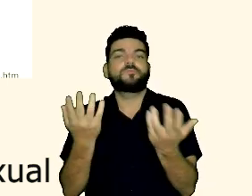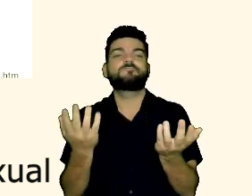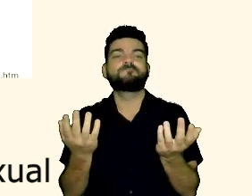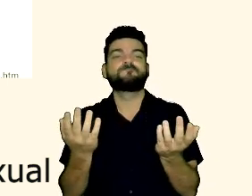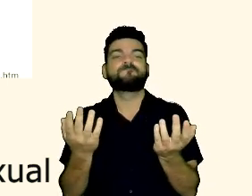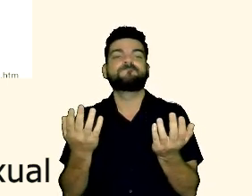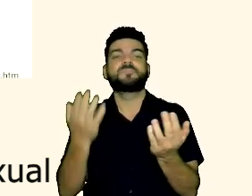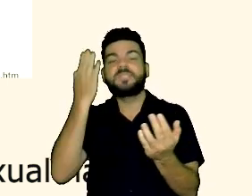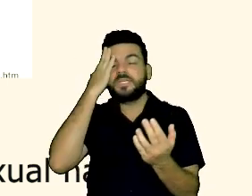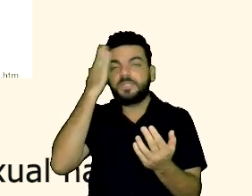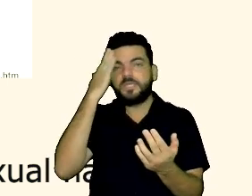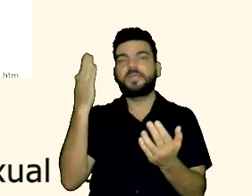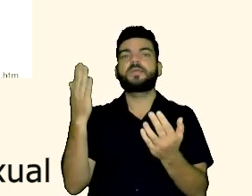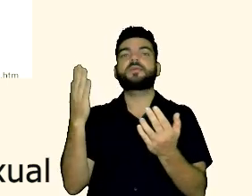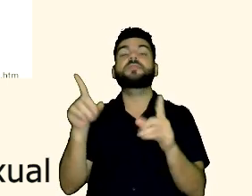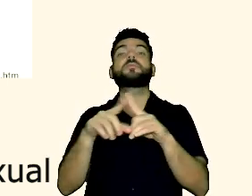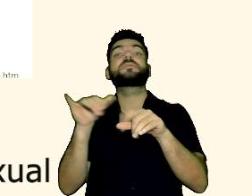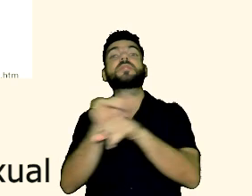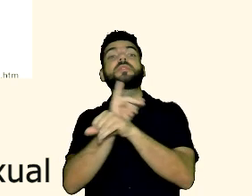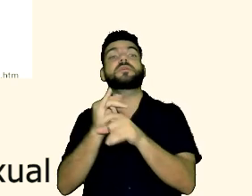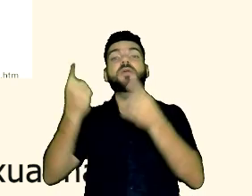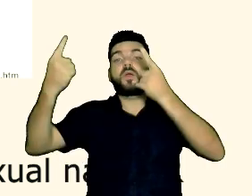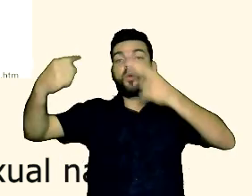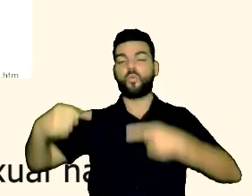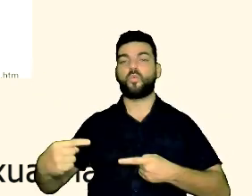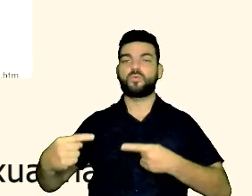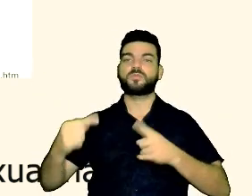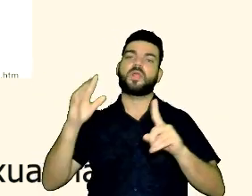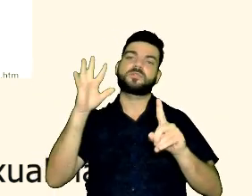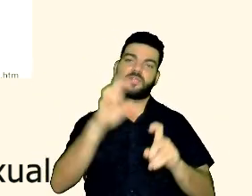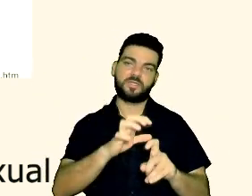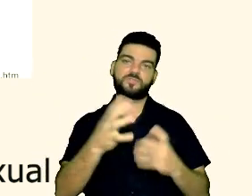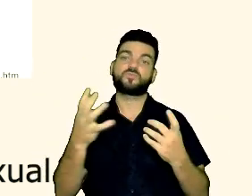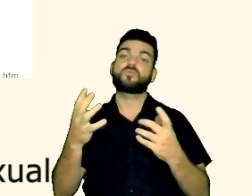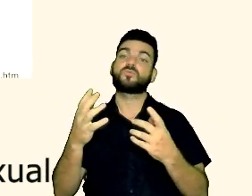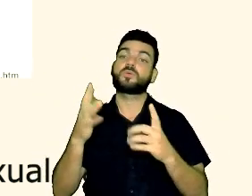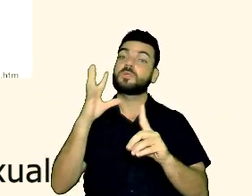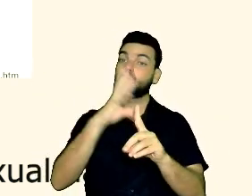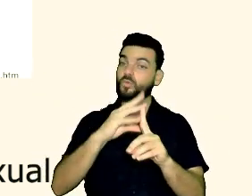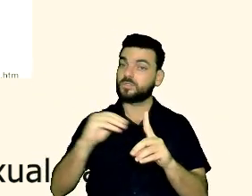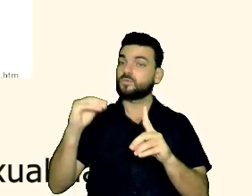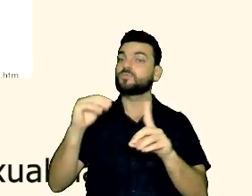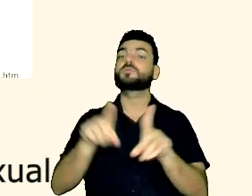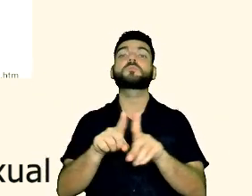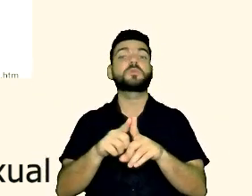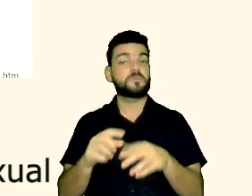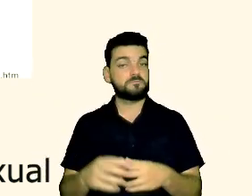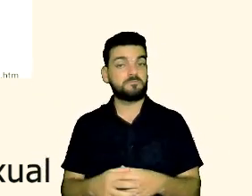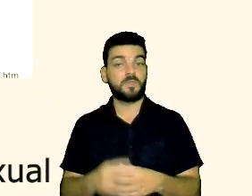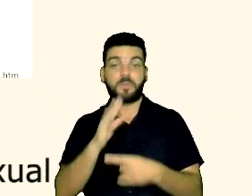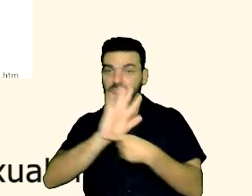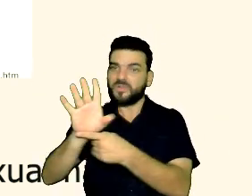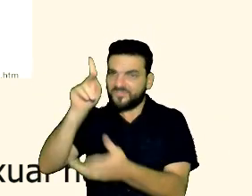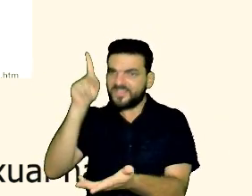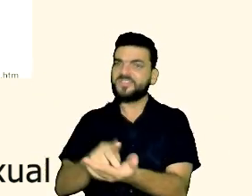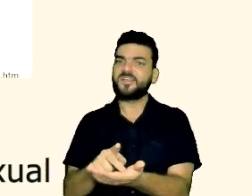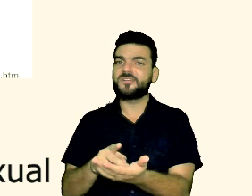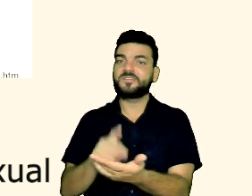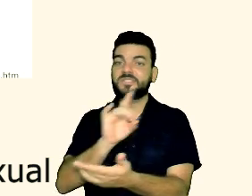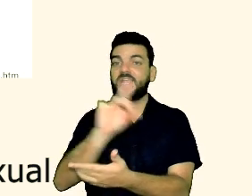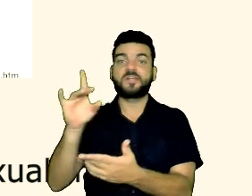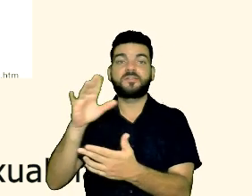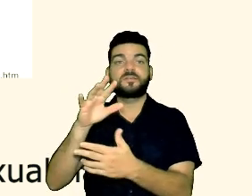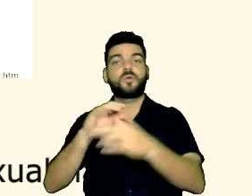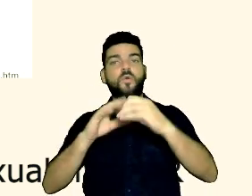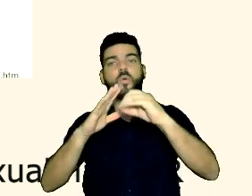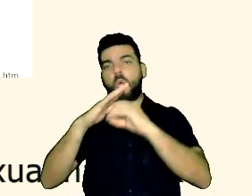interventivas, preventivas e de alcance prático na realidade institucional. E, por fim, ela fez alguns destaques, mas deles